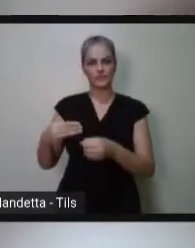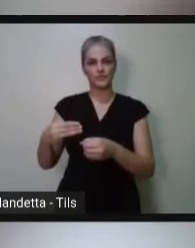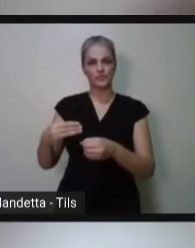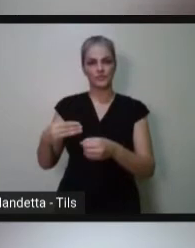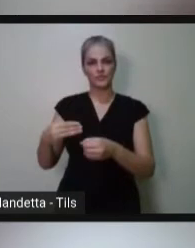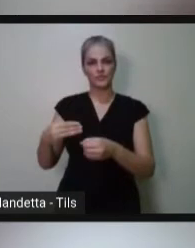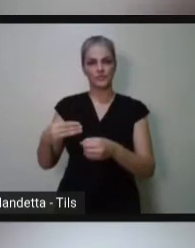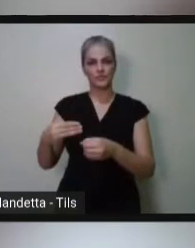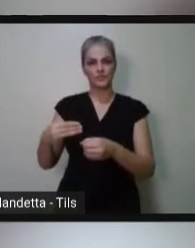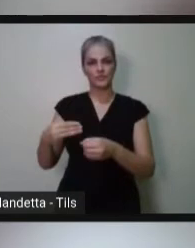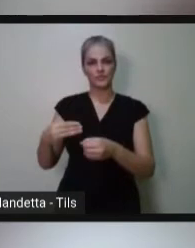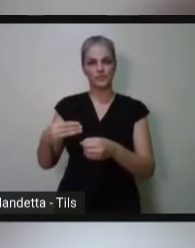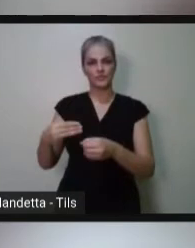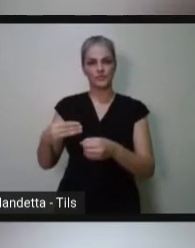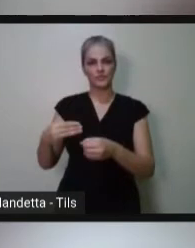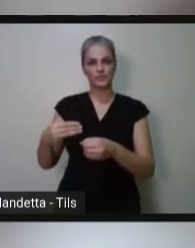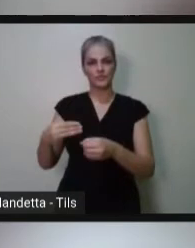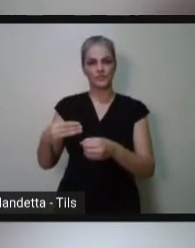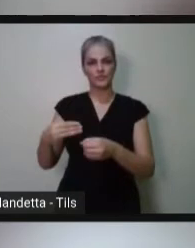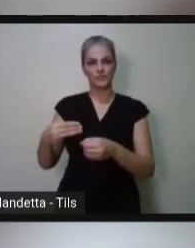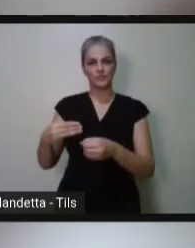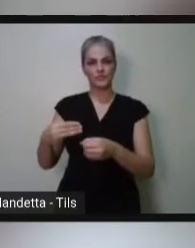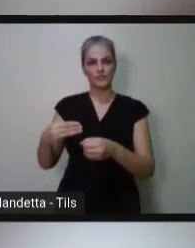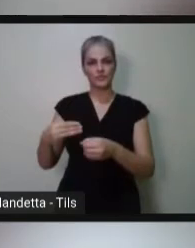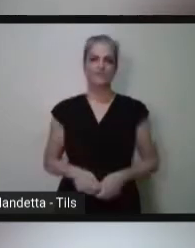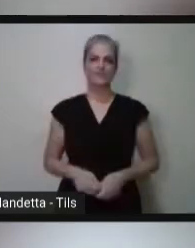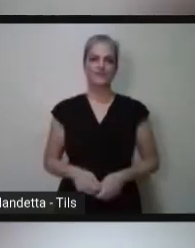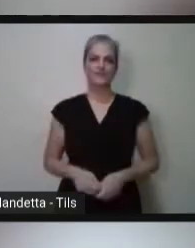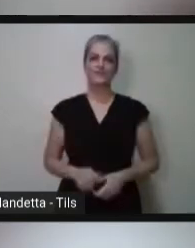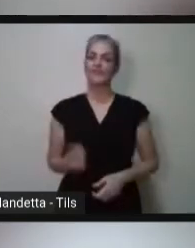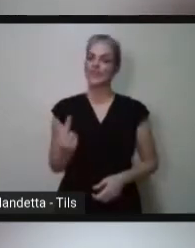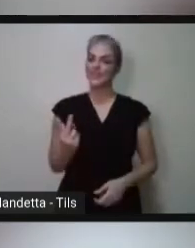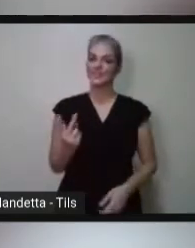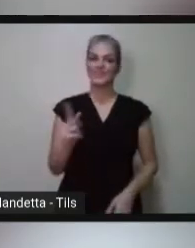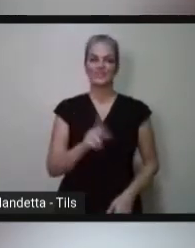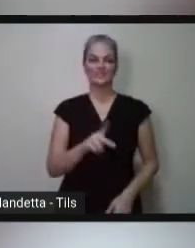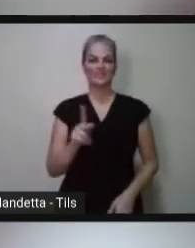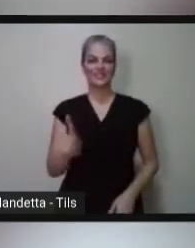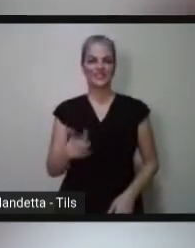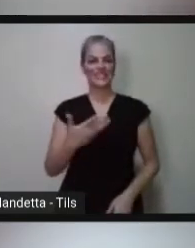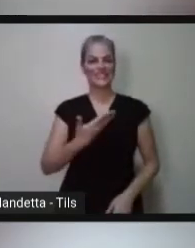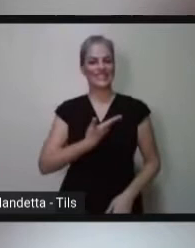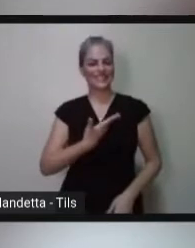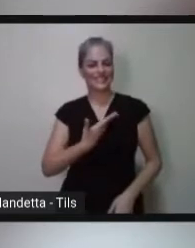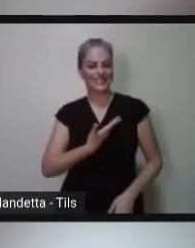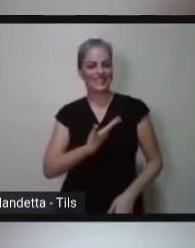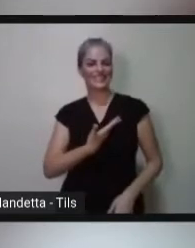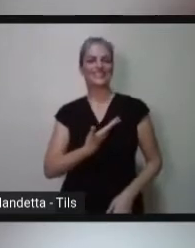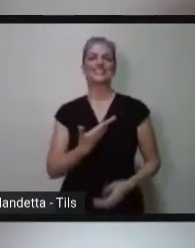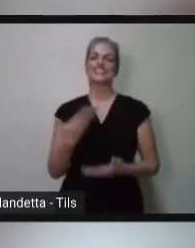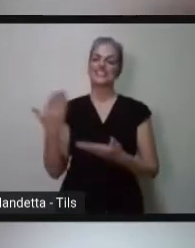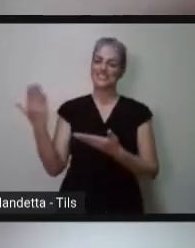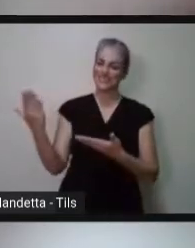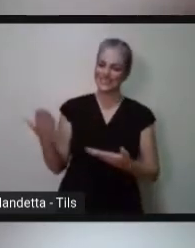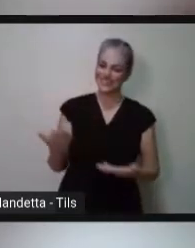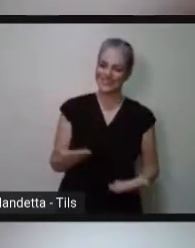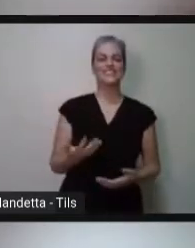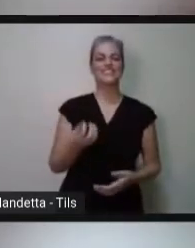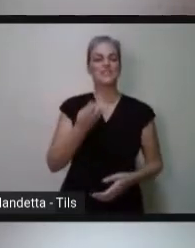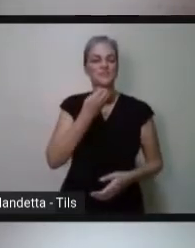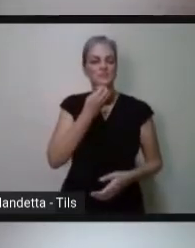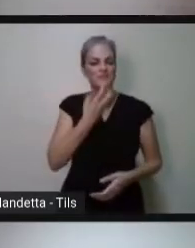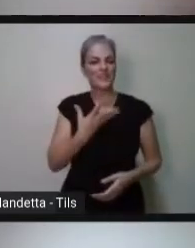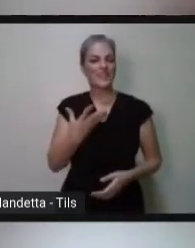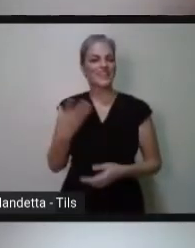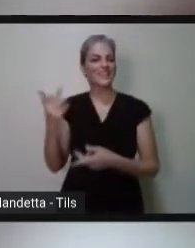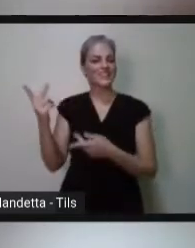Jetibá. Então, eu convido as nossas professoras, colegas, e sejam muito bem-vindas. Então, vou